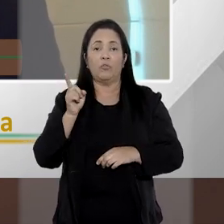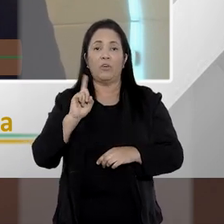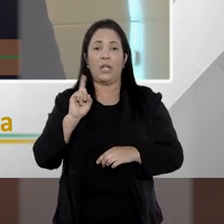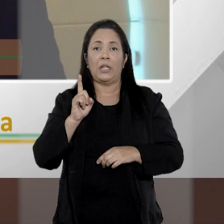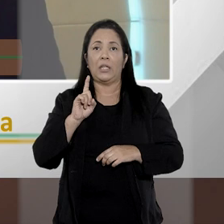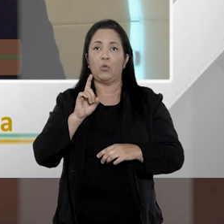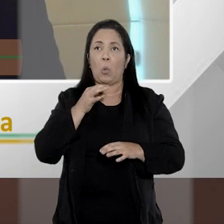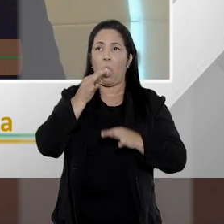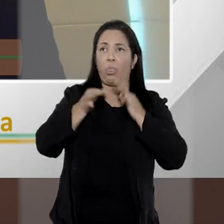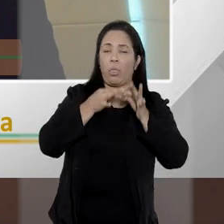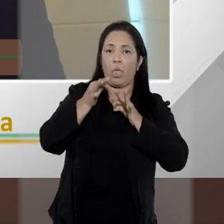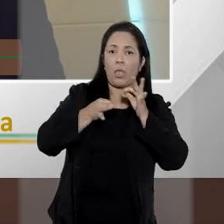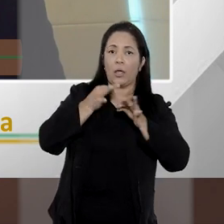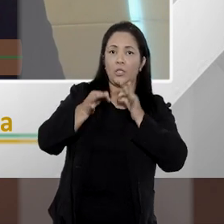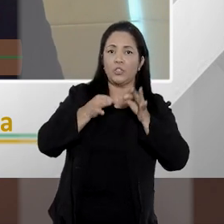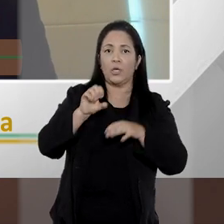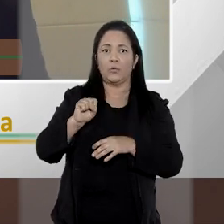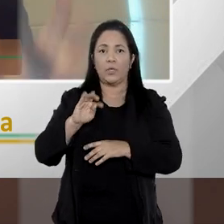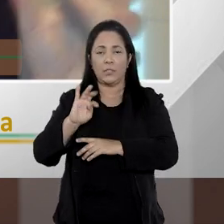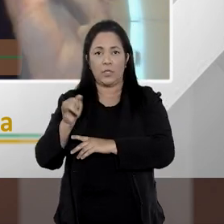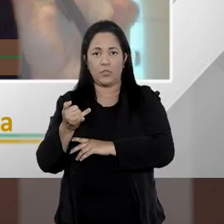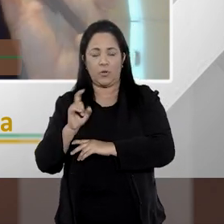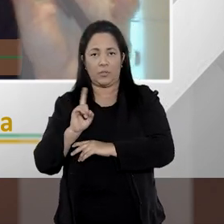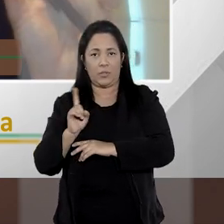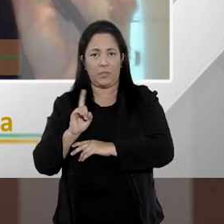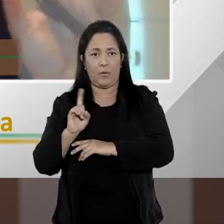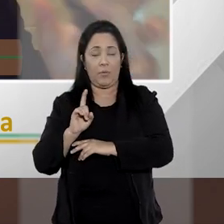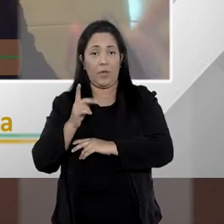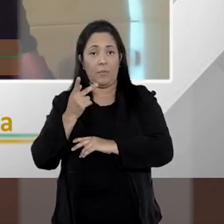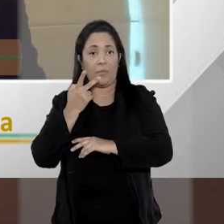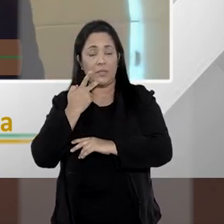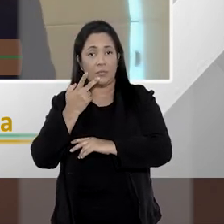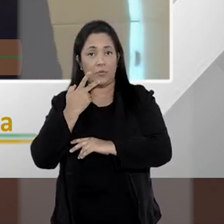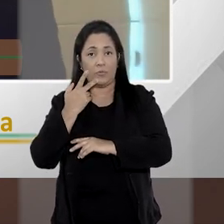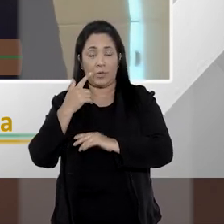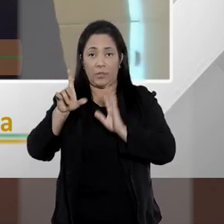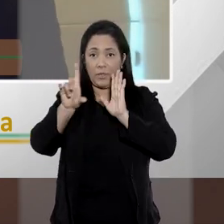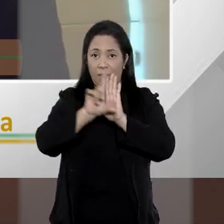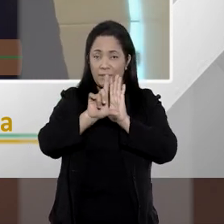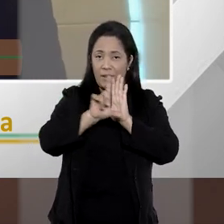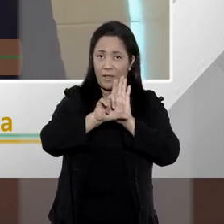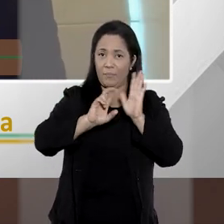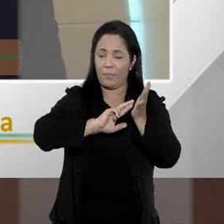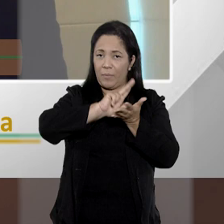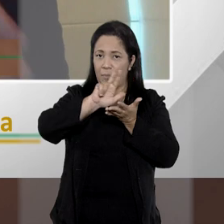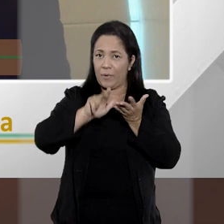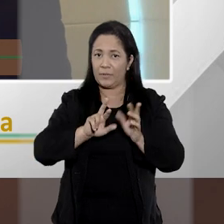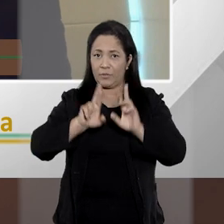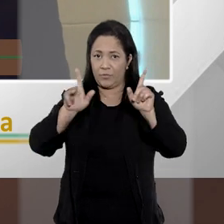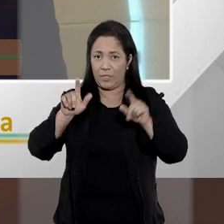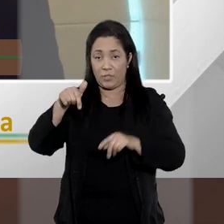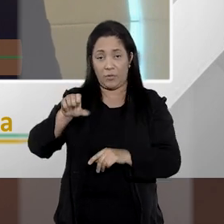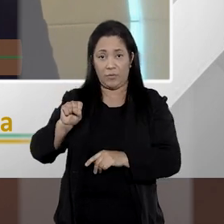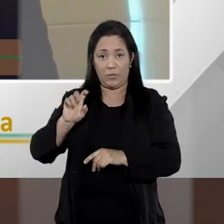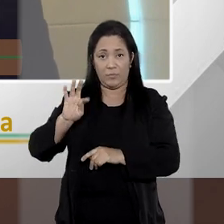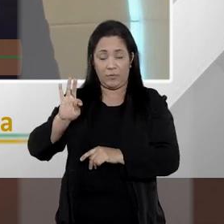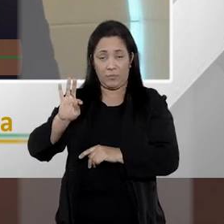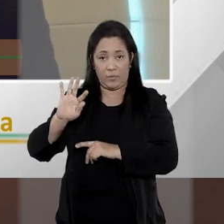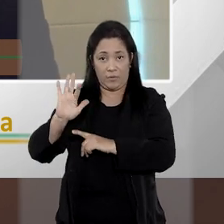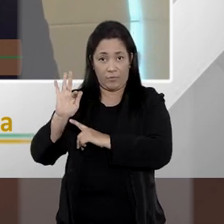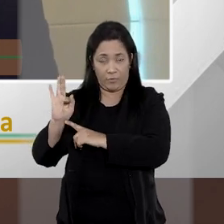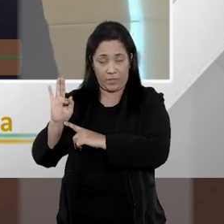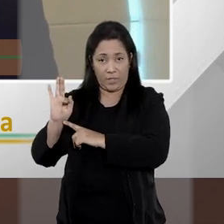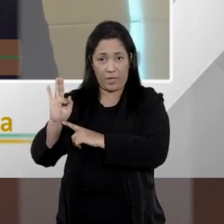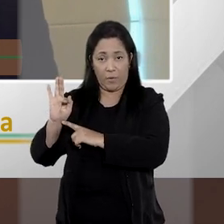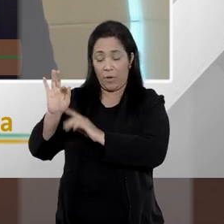ordem ou criticando o STJ. Não, só estou dizendo que os focos, as lupas, são diferentes. Enquanto o Supremo Tribunal Federal analisa as questões